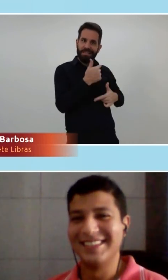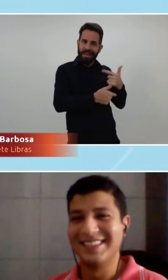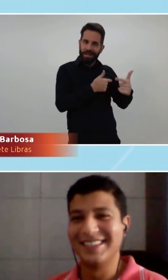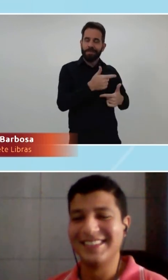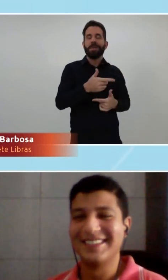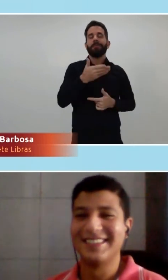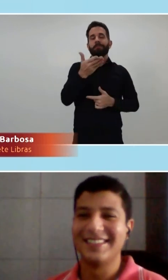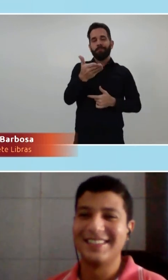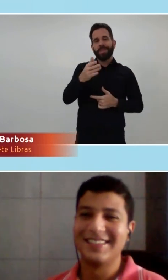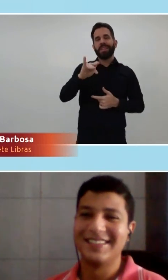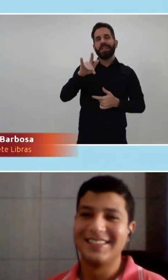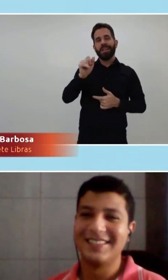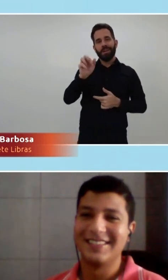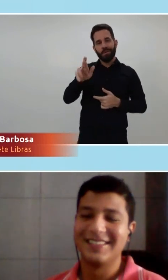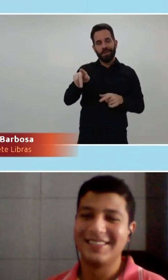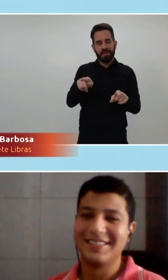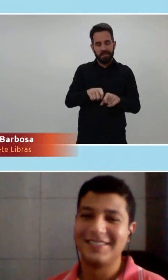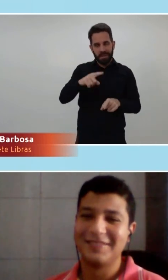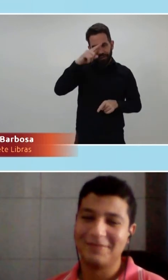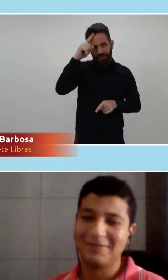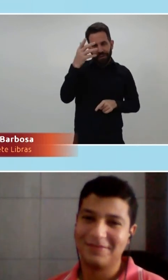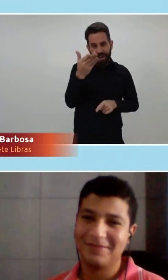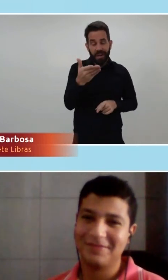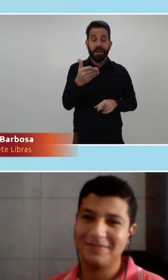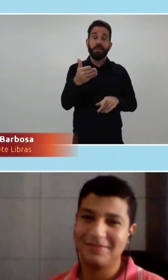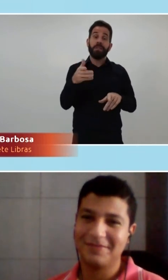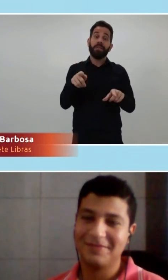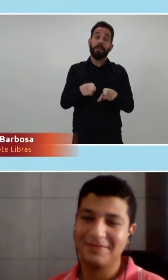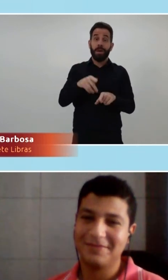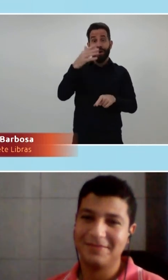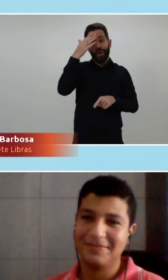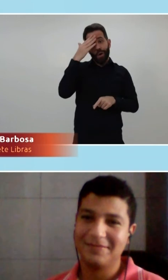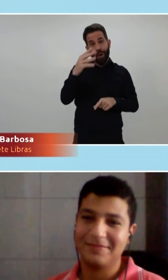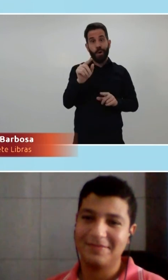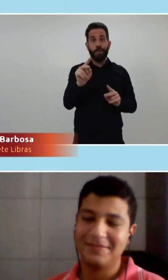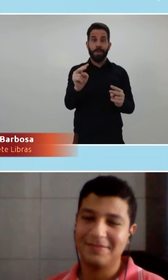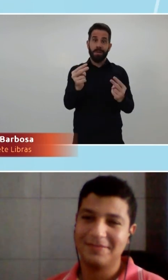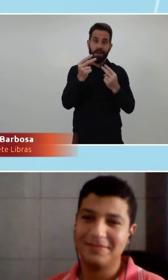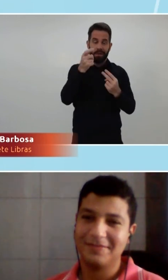Diego. E obrigada a você também que nos acompanhou nessa quinta-feira.